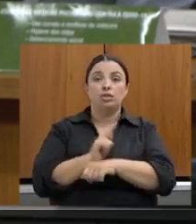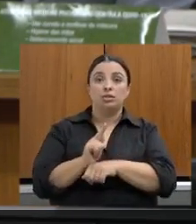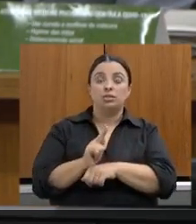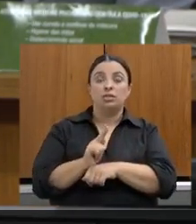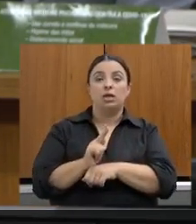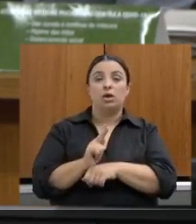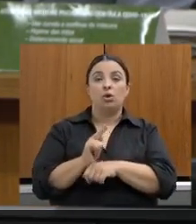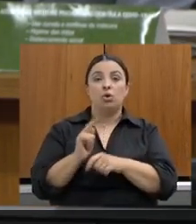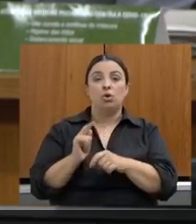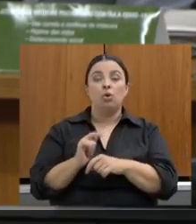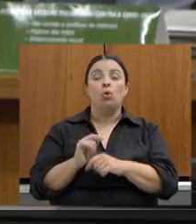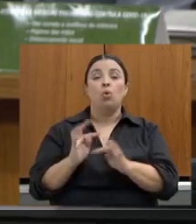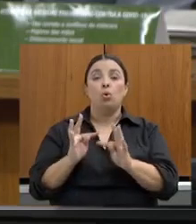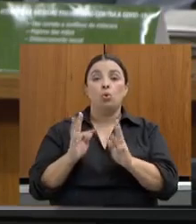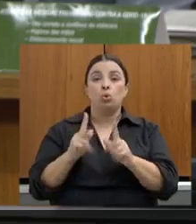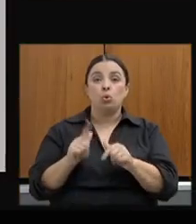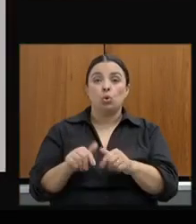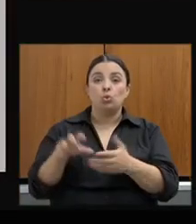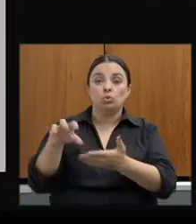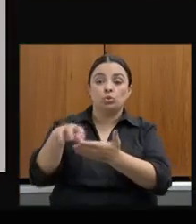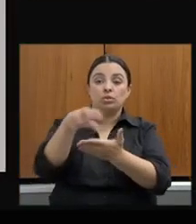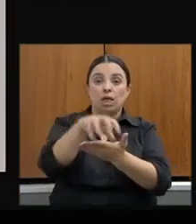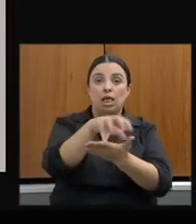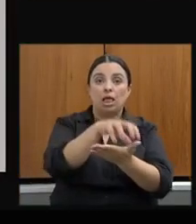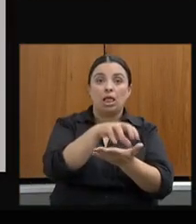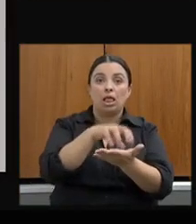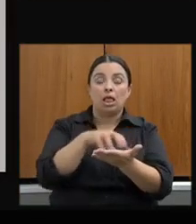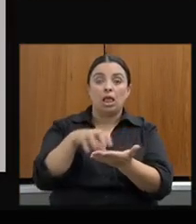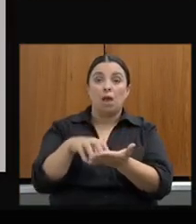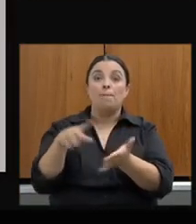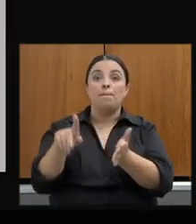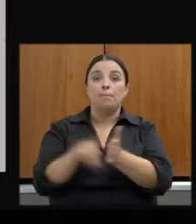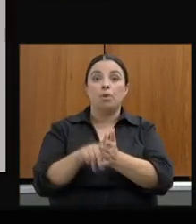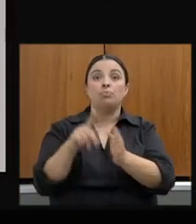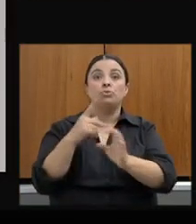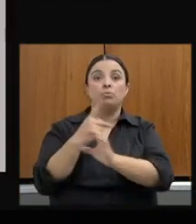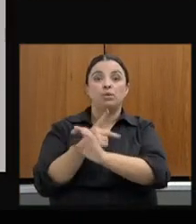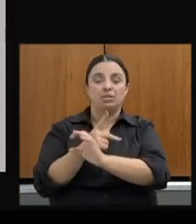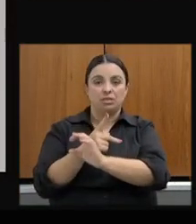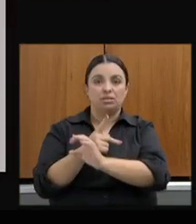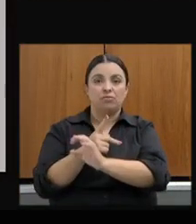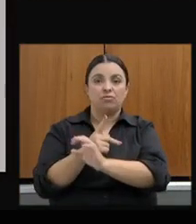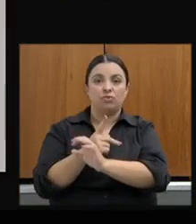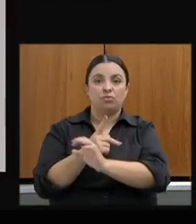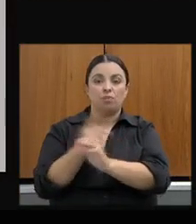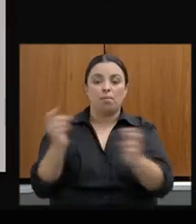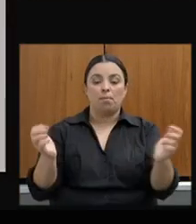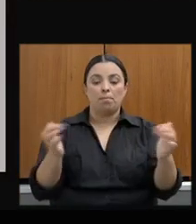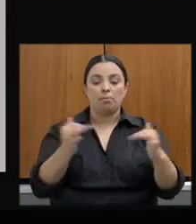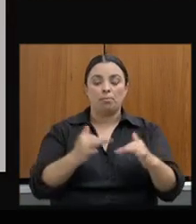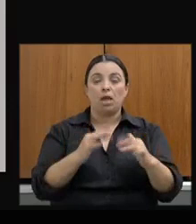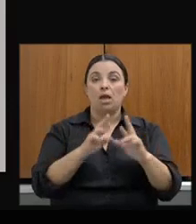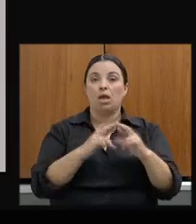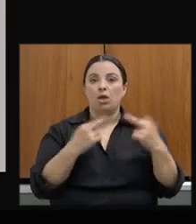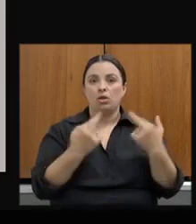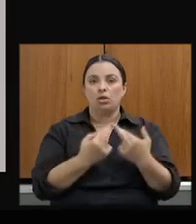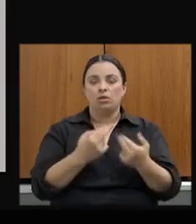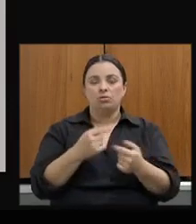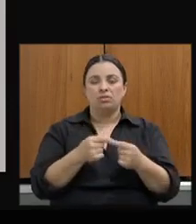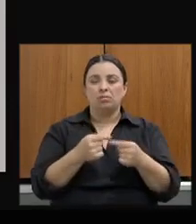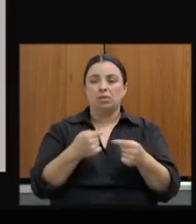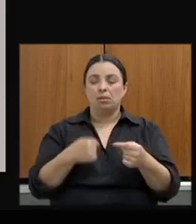com todos os departamentos de polícia civil do Estado nós já semana passada mesmo tive com nós tivemos